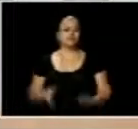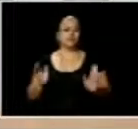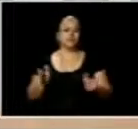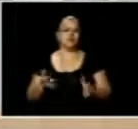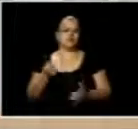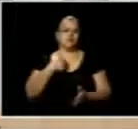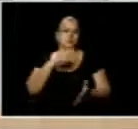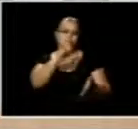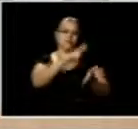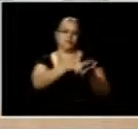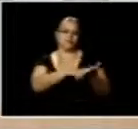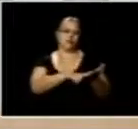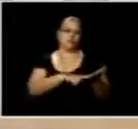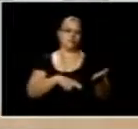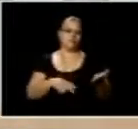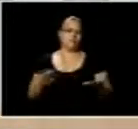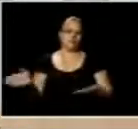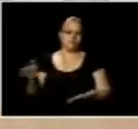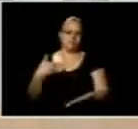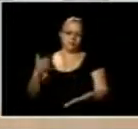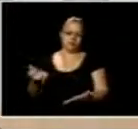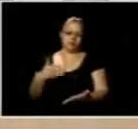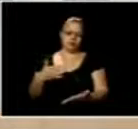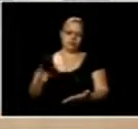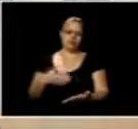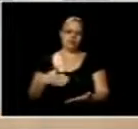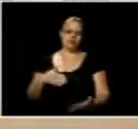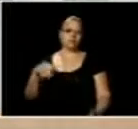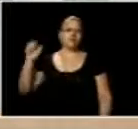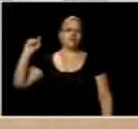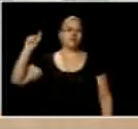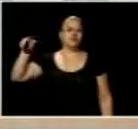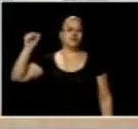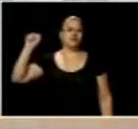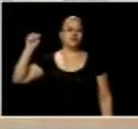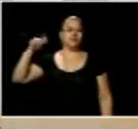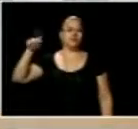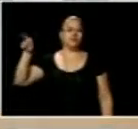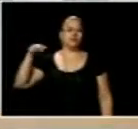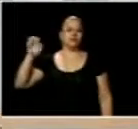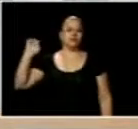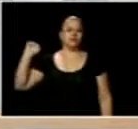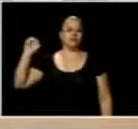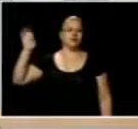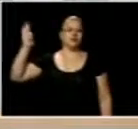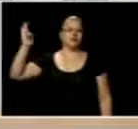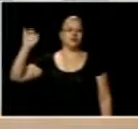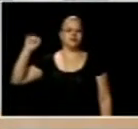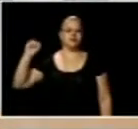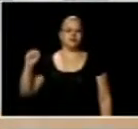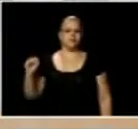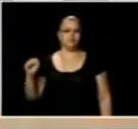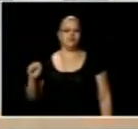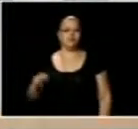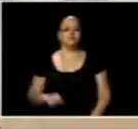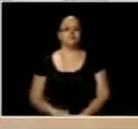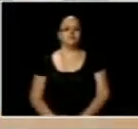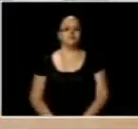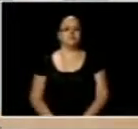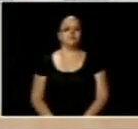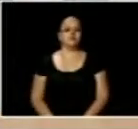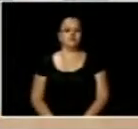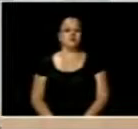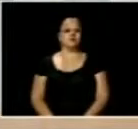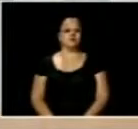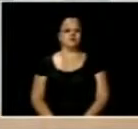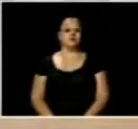artigo do jornal O Gazeta, intitulado Nas Ruas Por Onde Andei, né? Nas Ruas Por